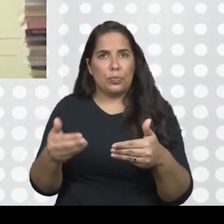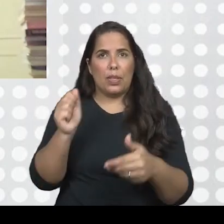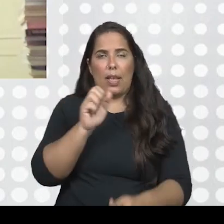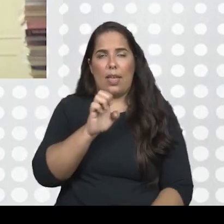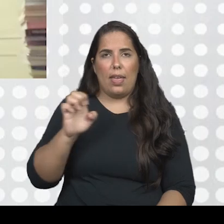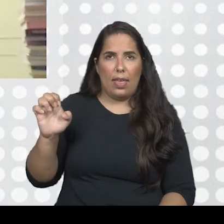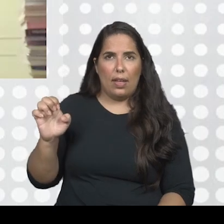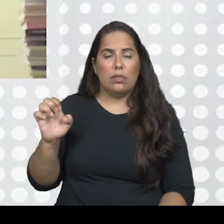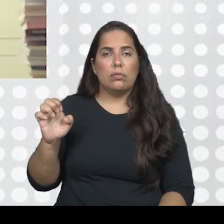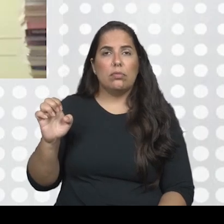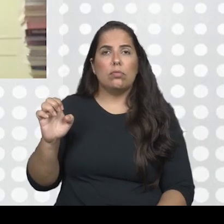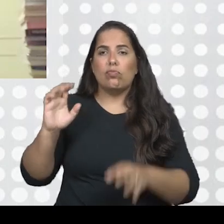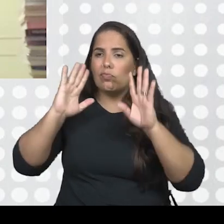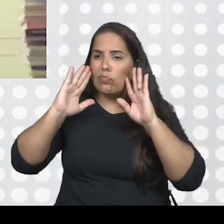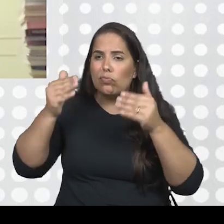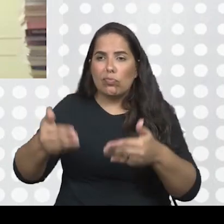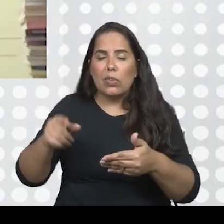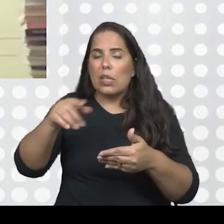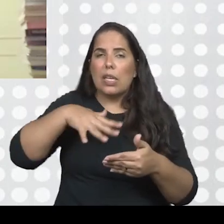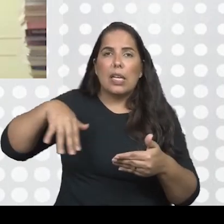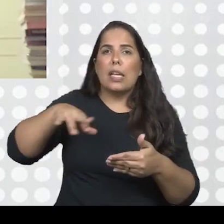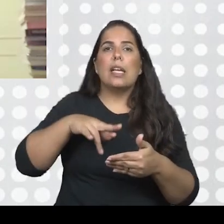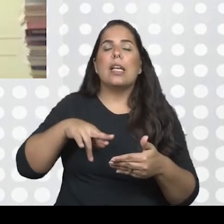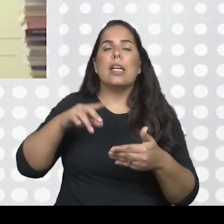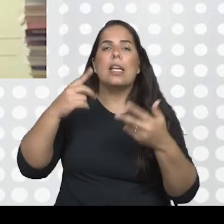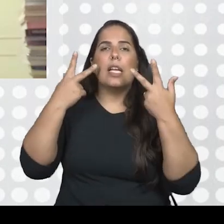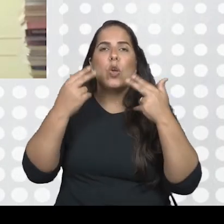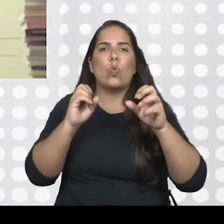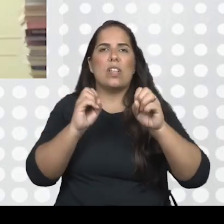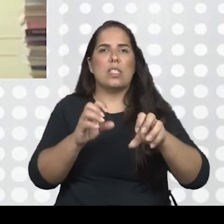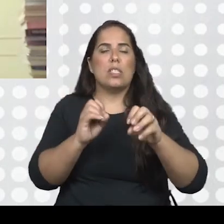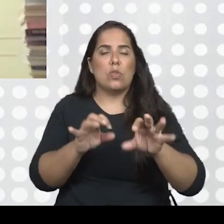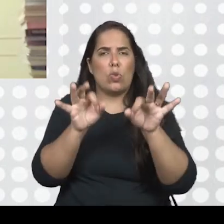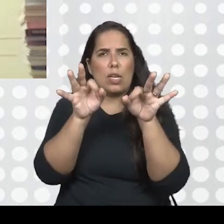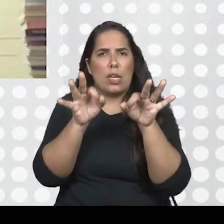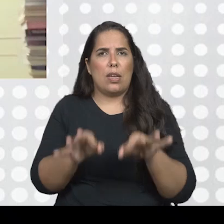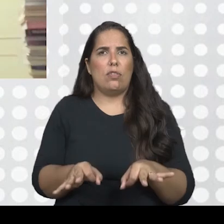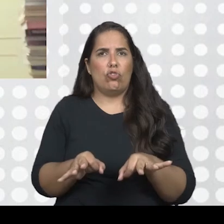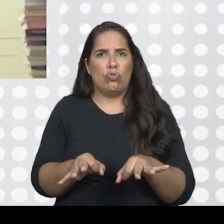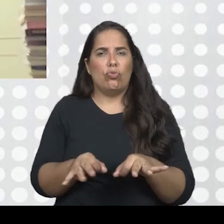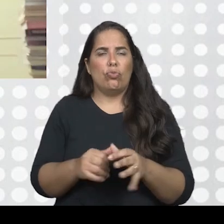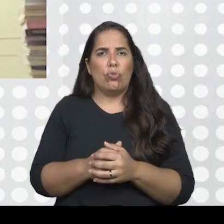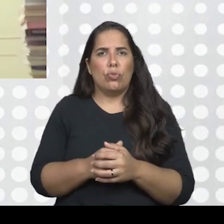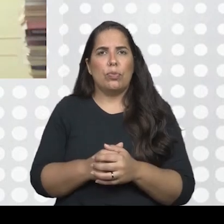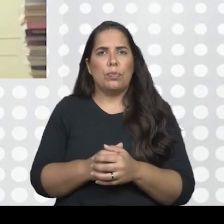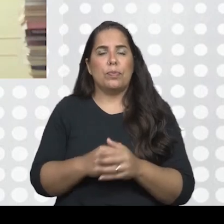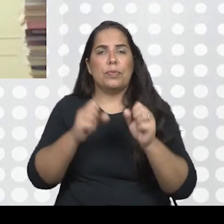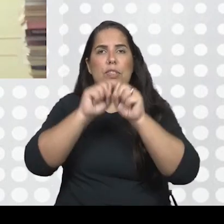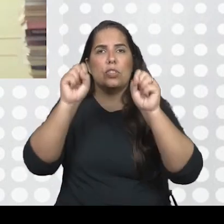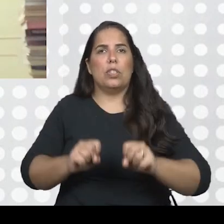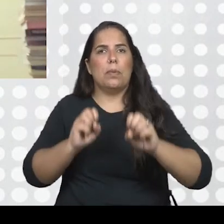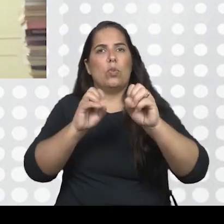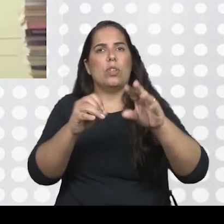AEE, preferencialmente na rede regular de ensino, com a garantia de sistema